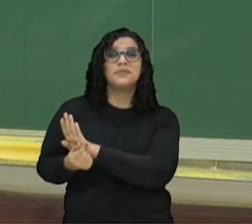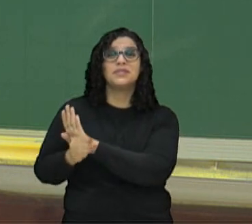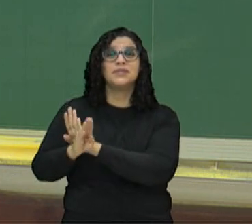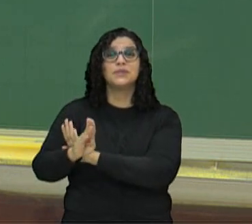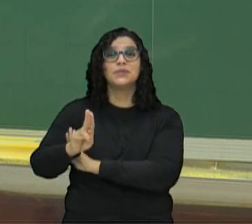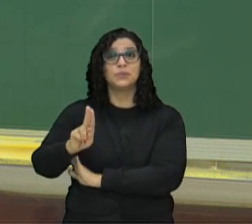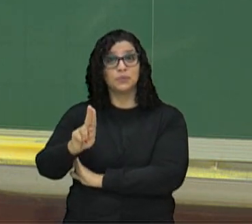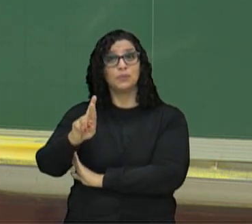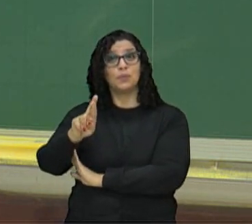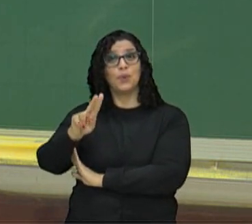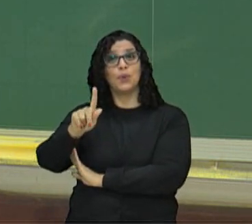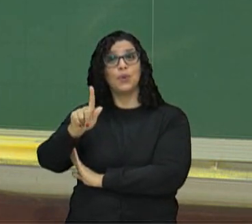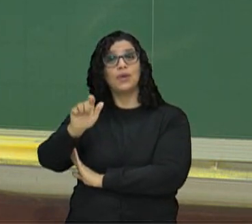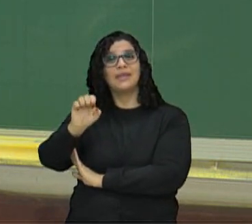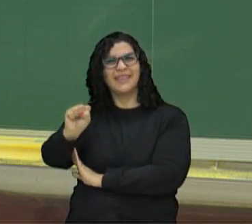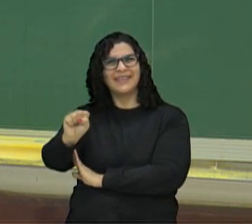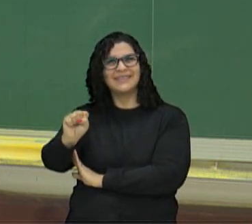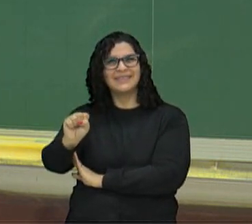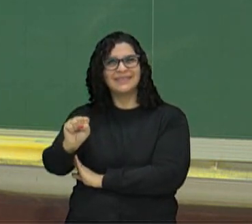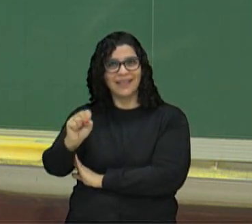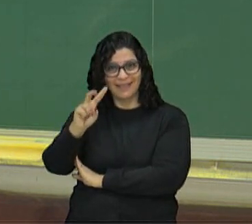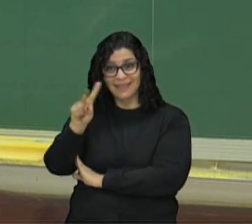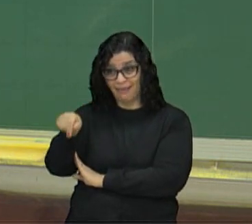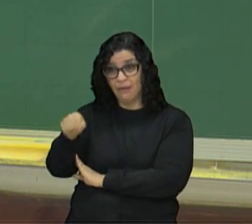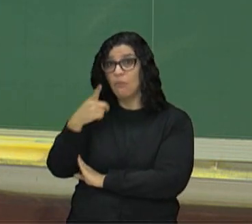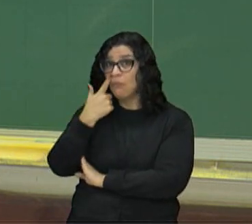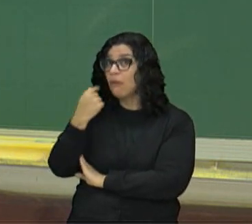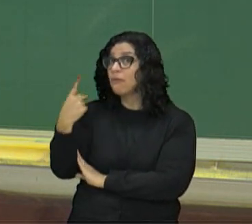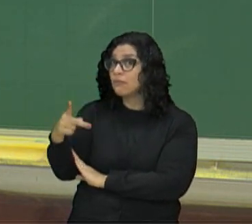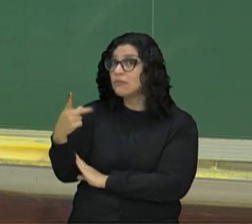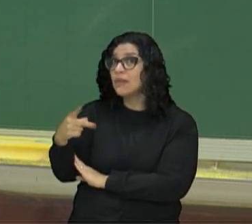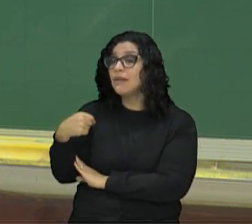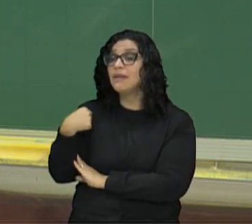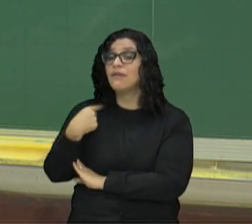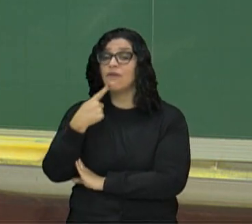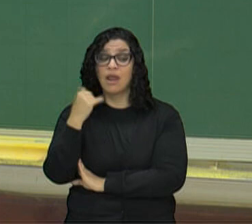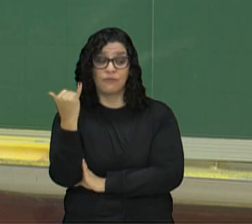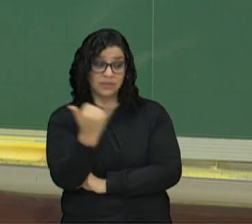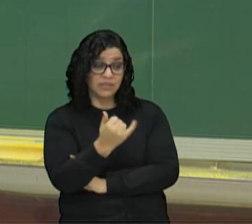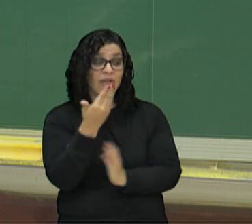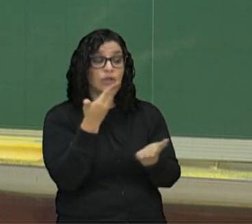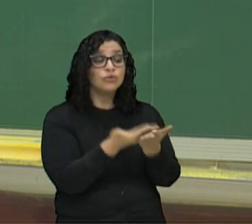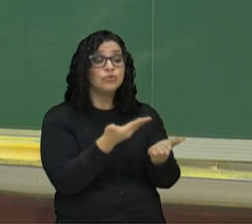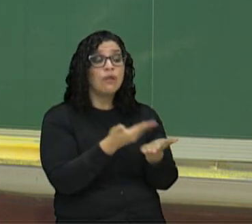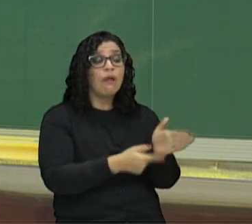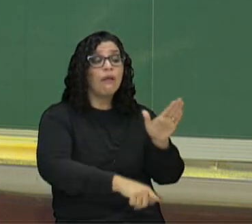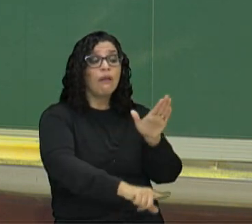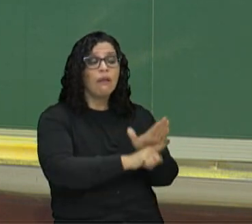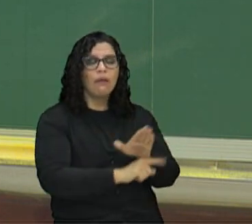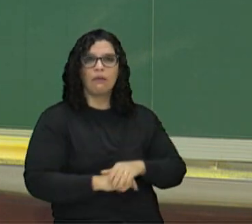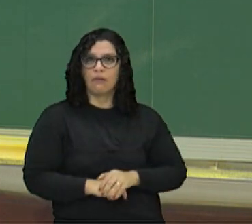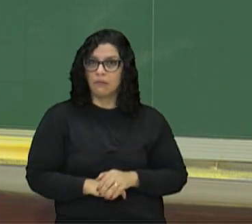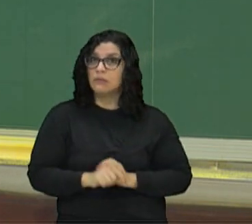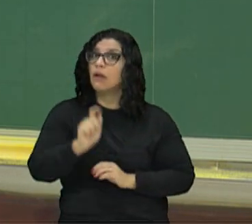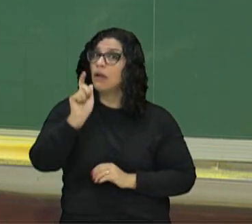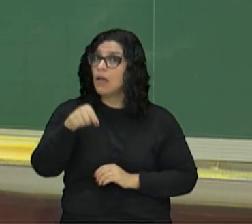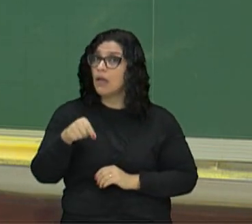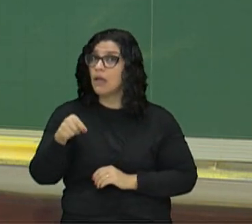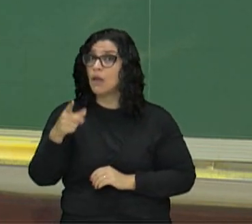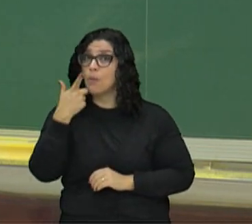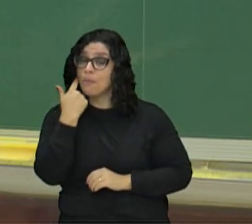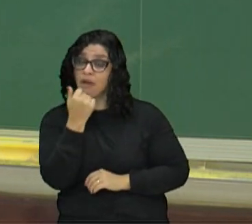burguês. Sim, gente. Seu pai queria que ele estudasse leis. Sim,